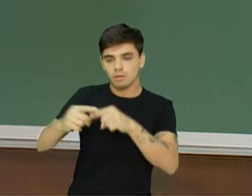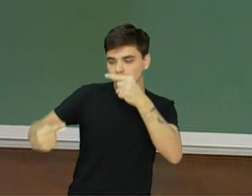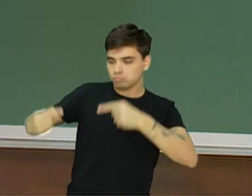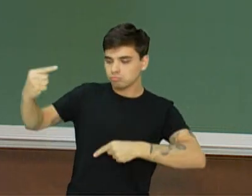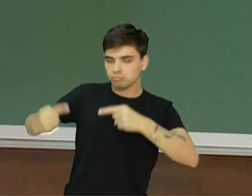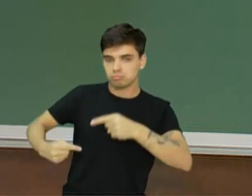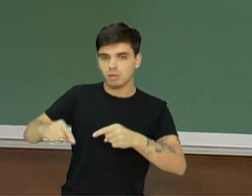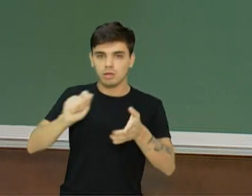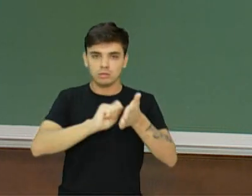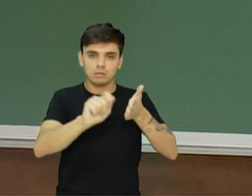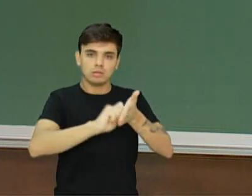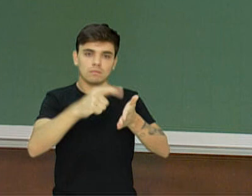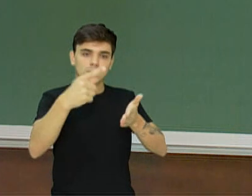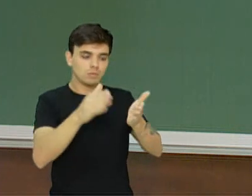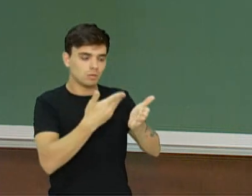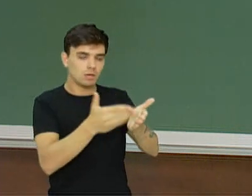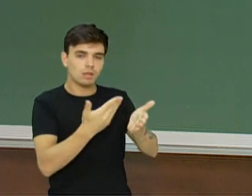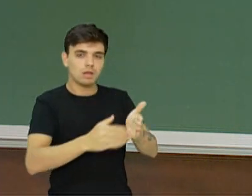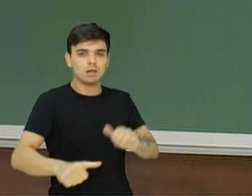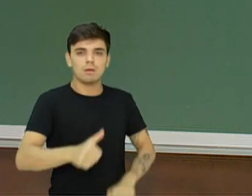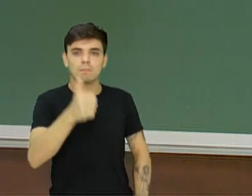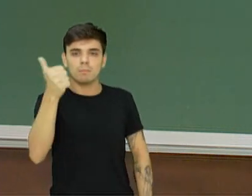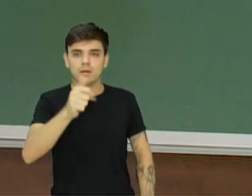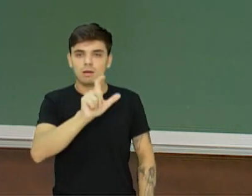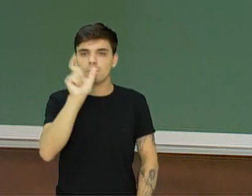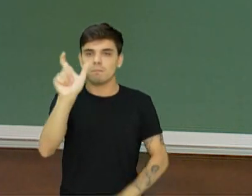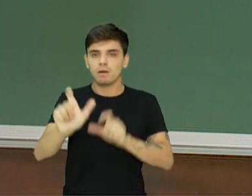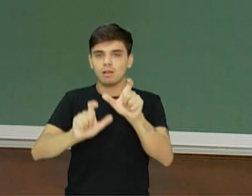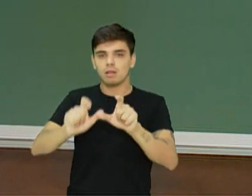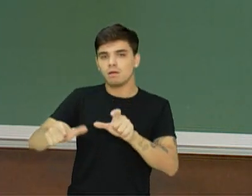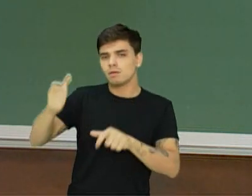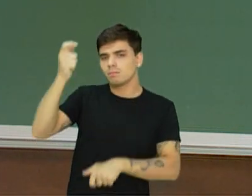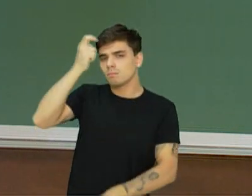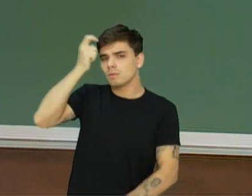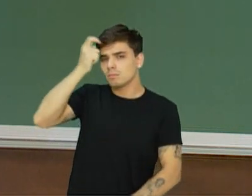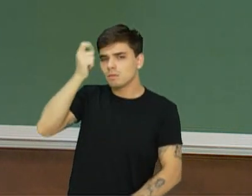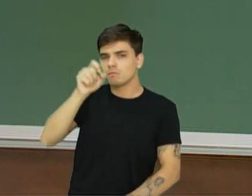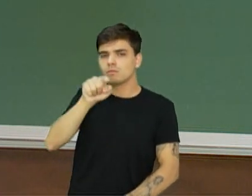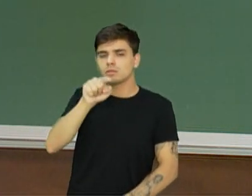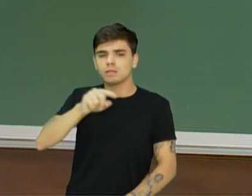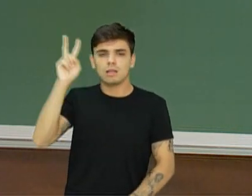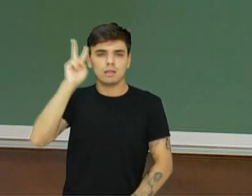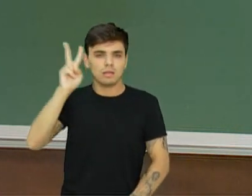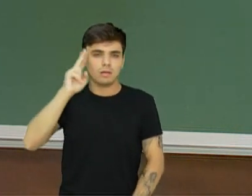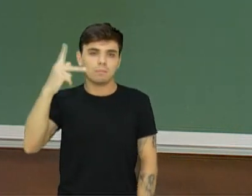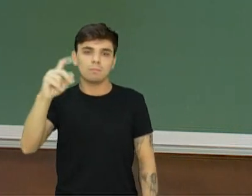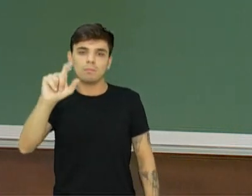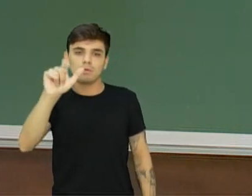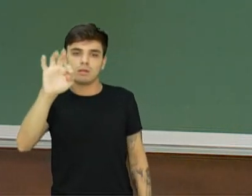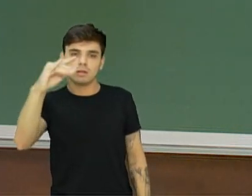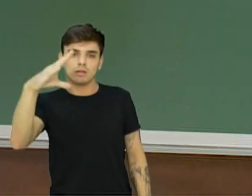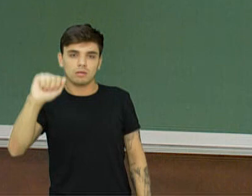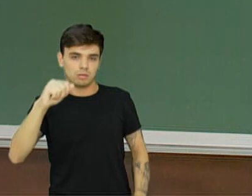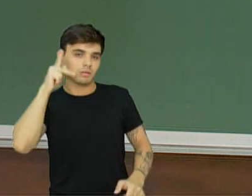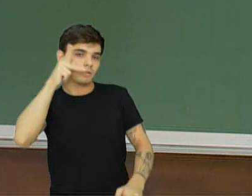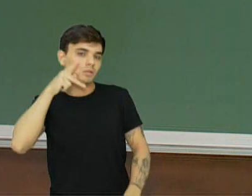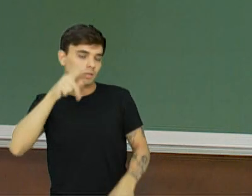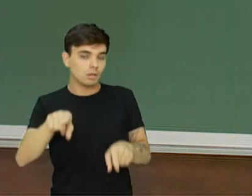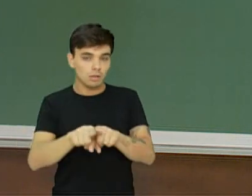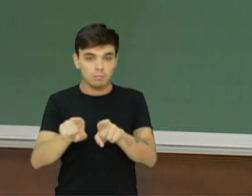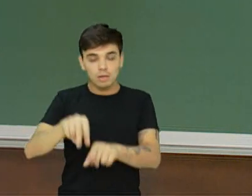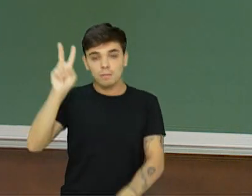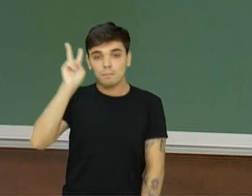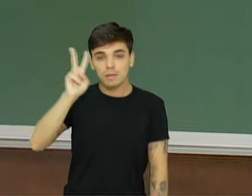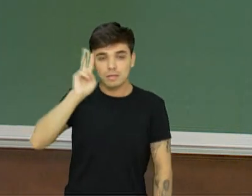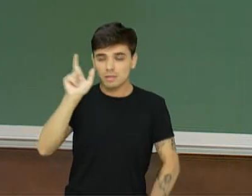desafio. Escreva aí no seu caderno a primeira palavra que te vem na cabeça quando você lembra de política. Quando você pensa